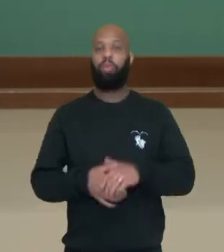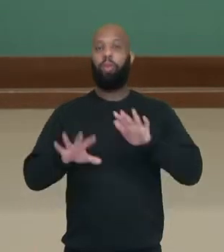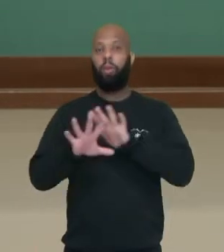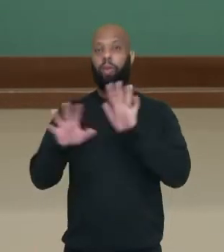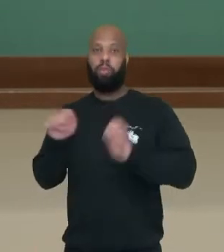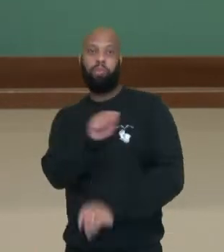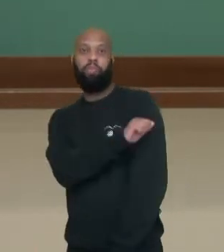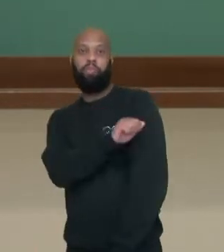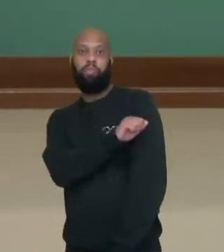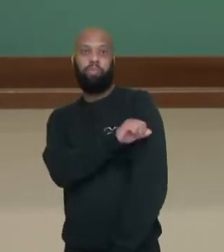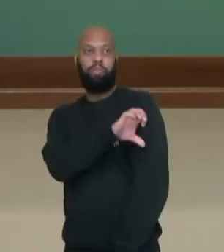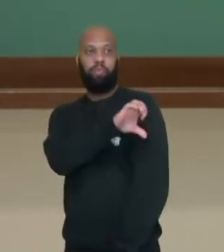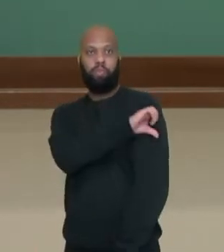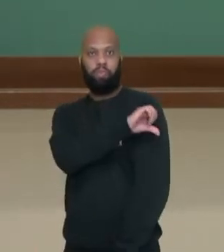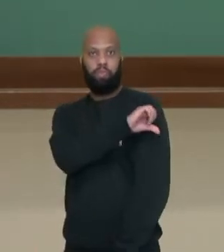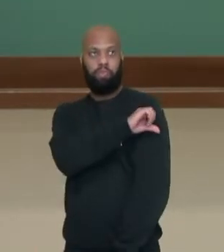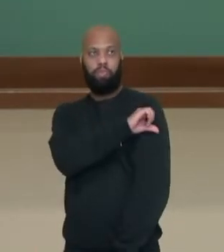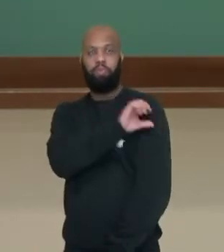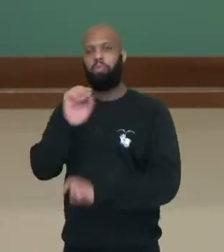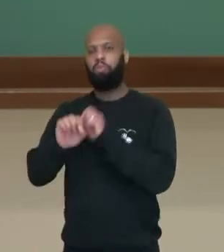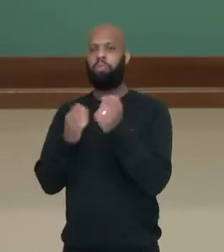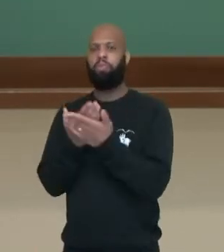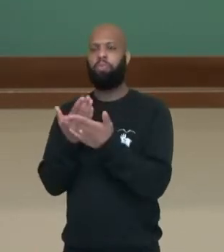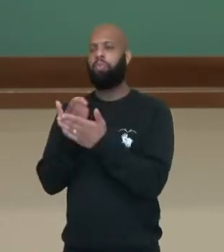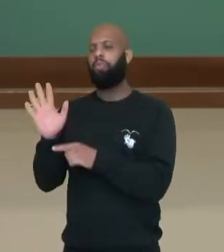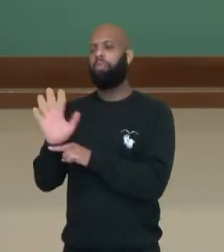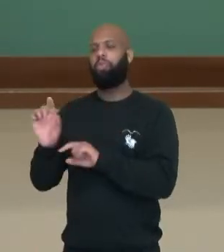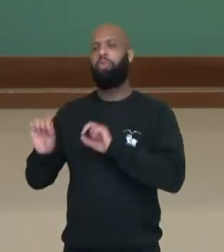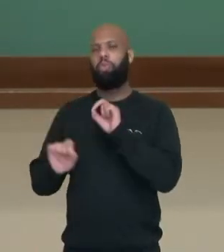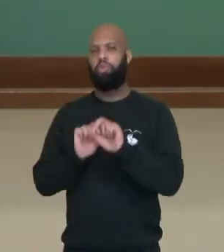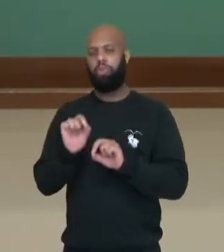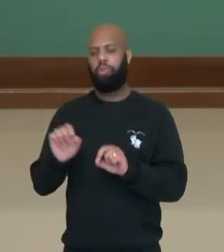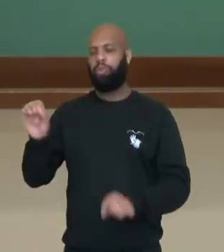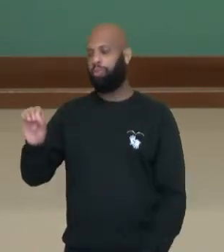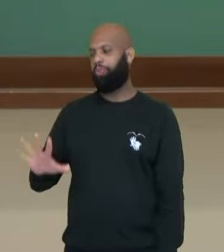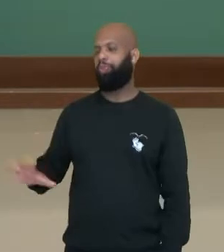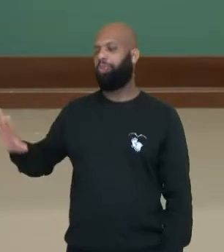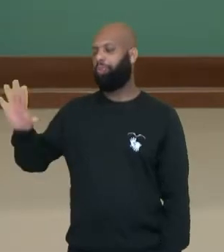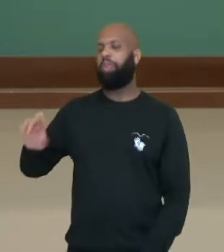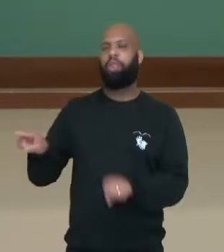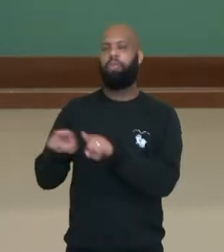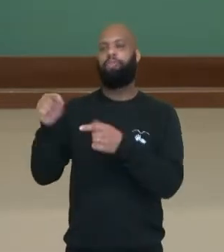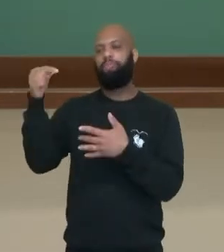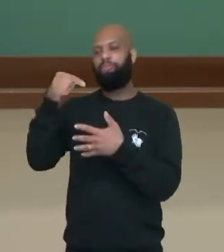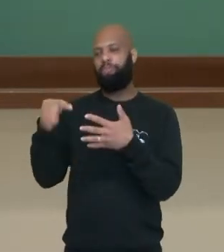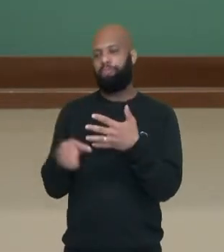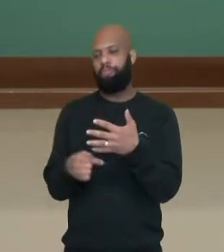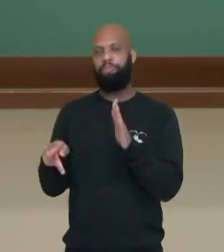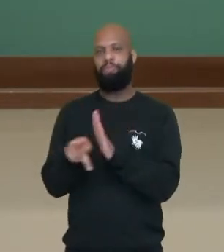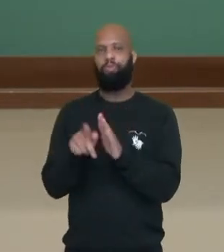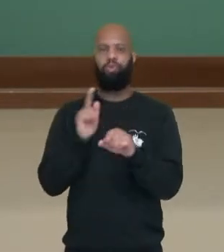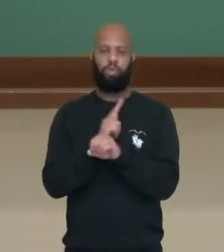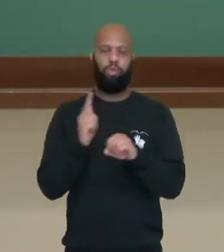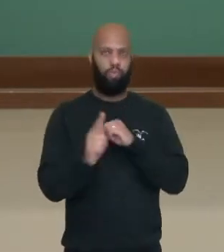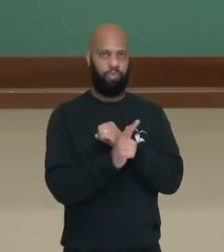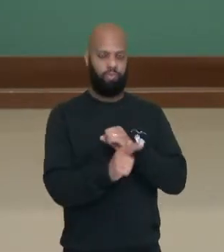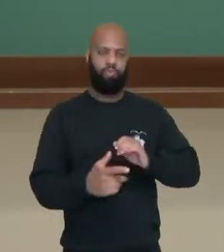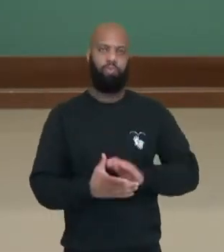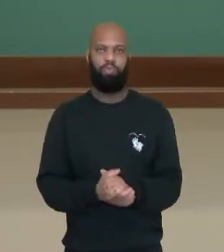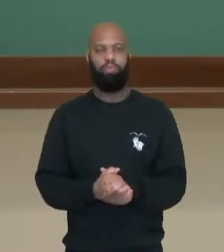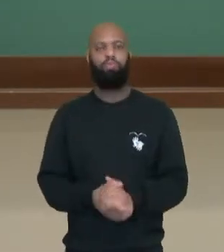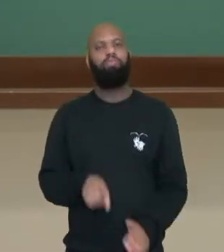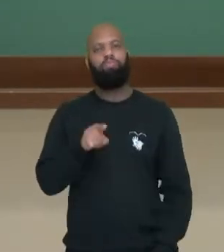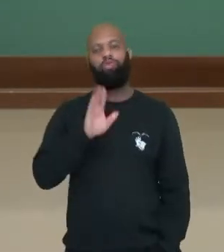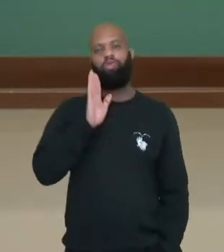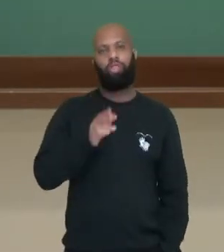Olá, estudantes do nono ano. Nesse vídeo vamos falar sobre a Oceania e os seus aspectos físicos. Bem, você